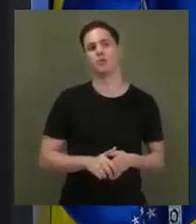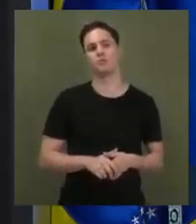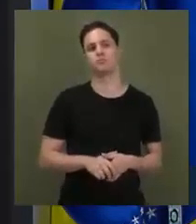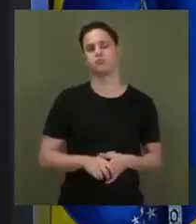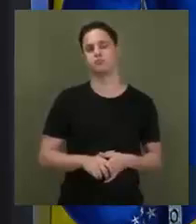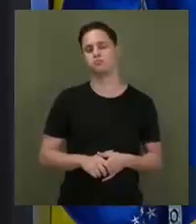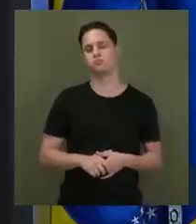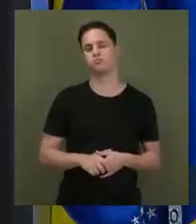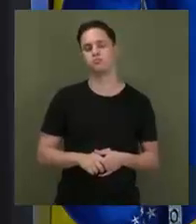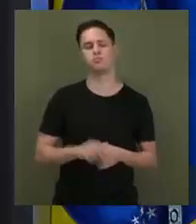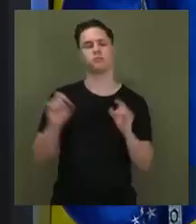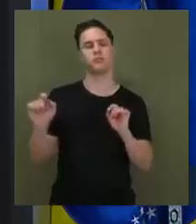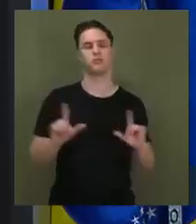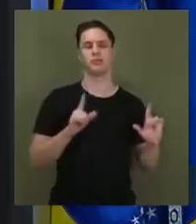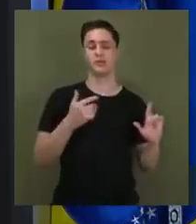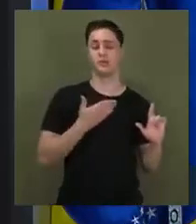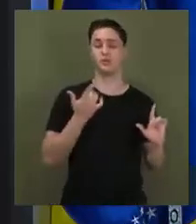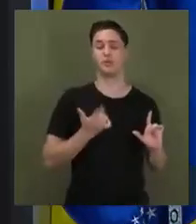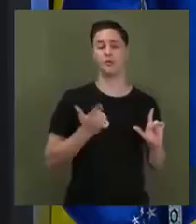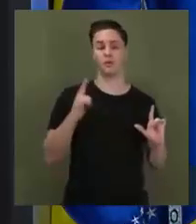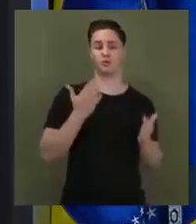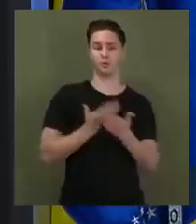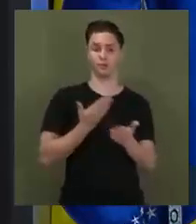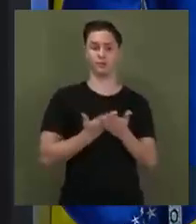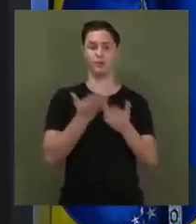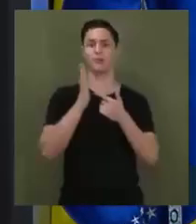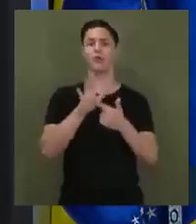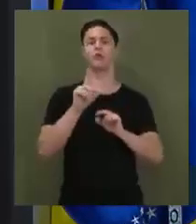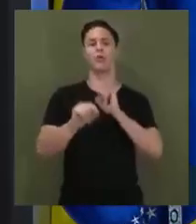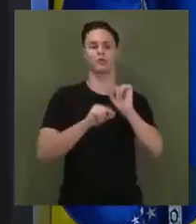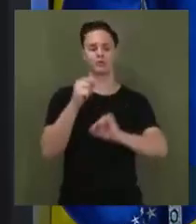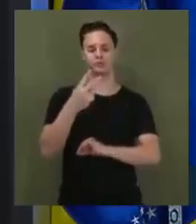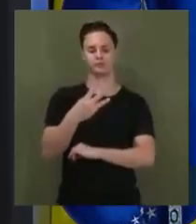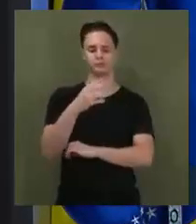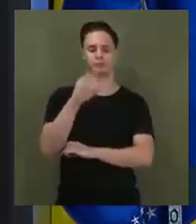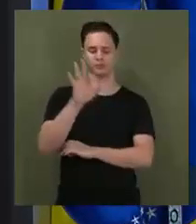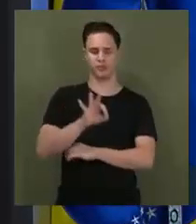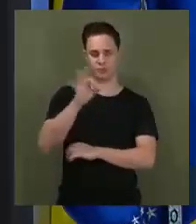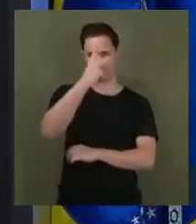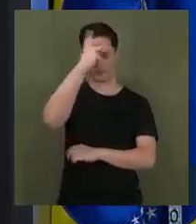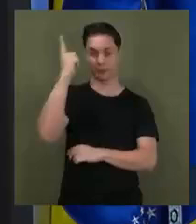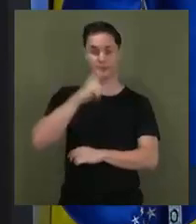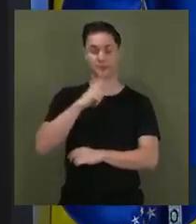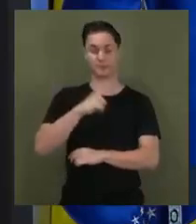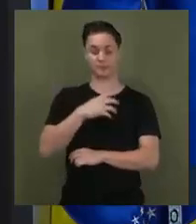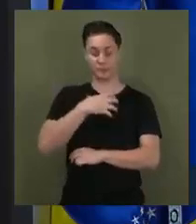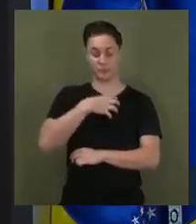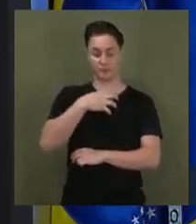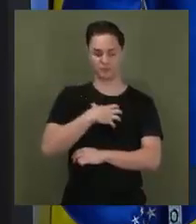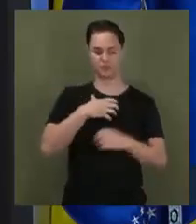Esse outro estudo de Mansanguan mostrou que 30% dos pacientes tiveram manifestações